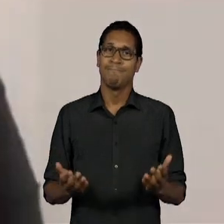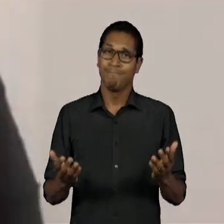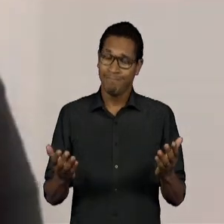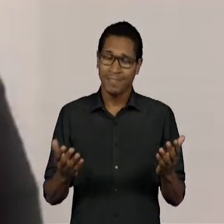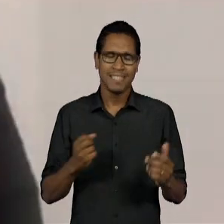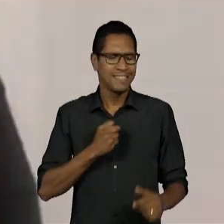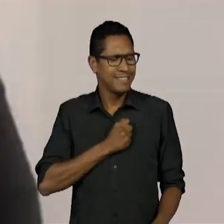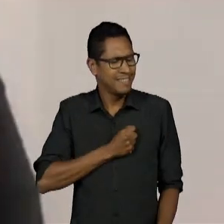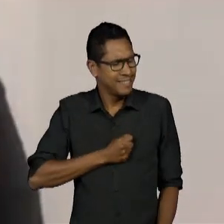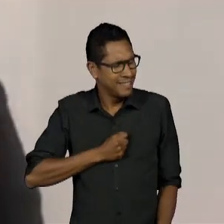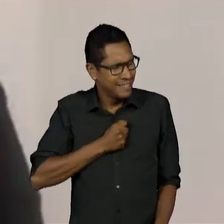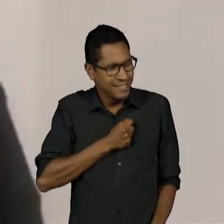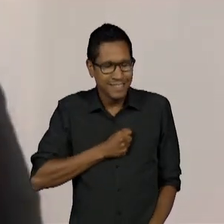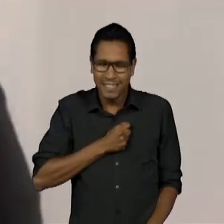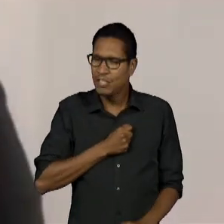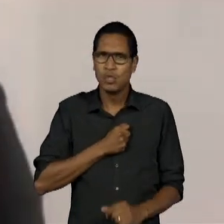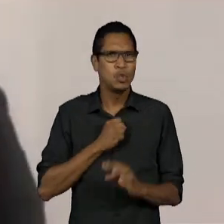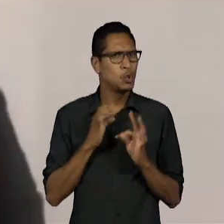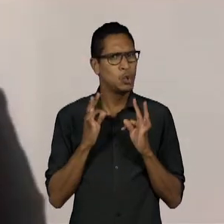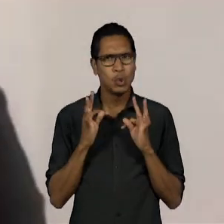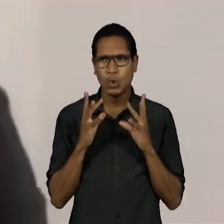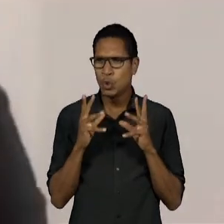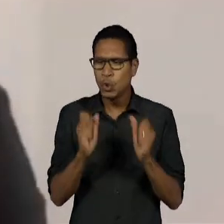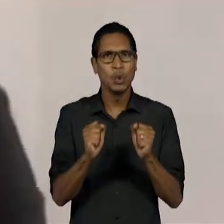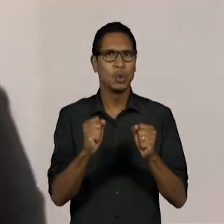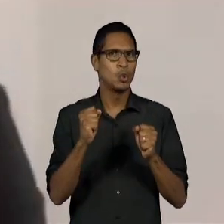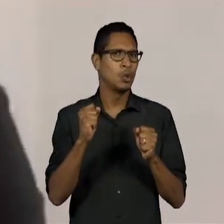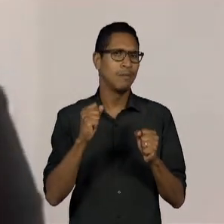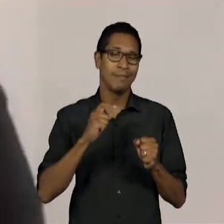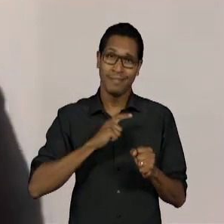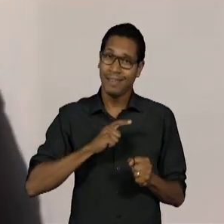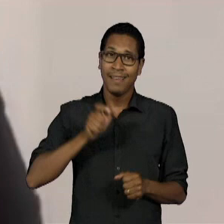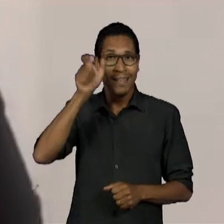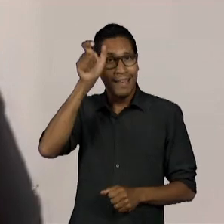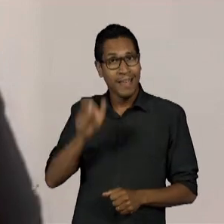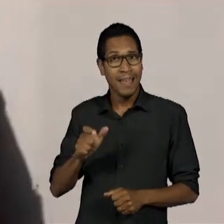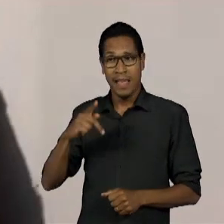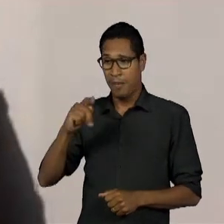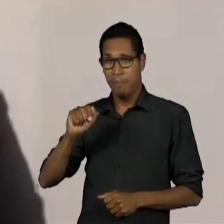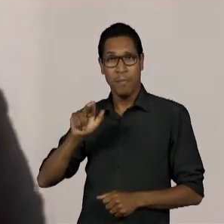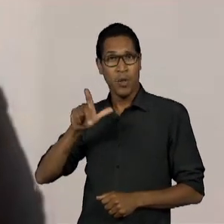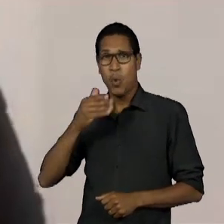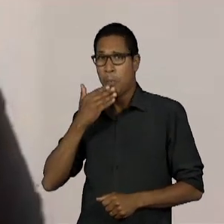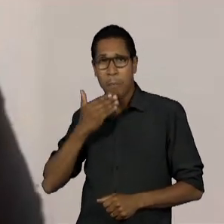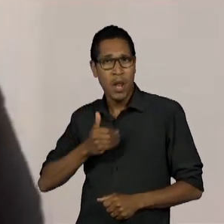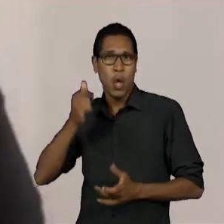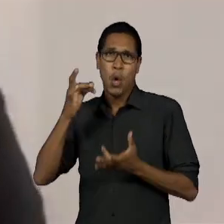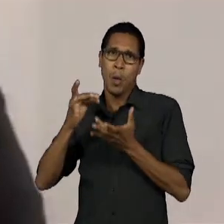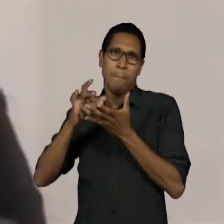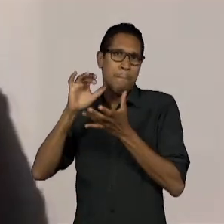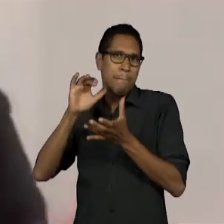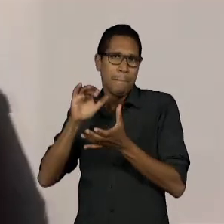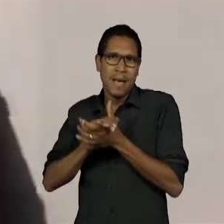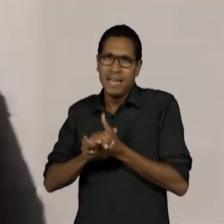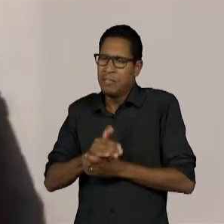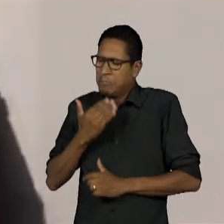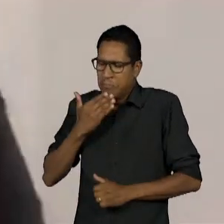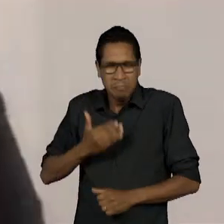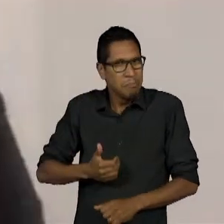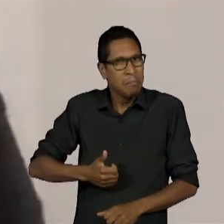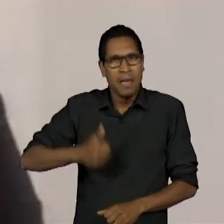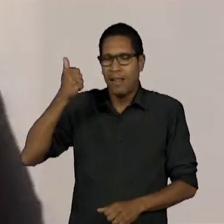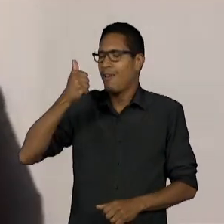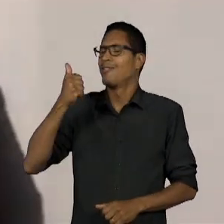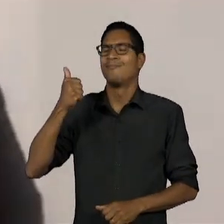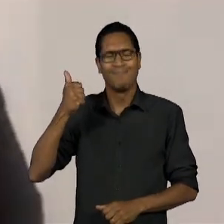Eu sinto falta em tudo. Paulo foi o melhor companheiro que existiu na